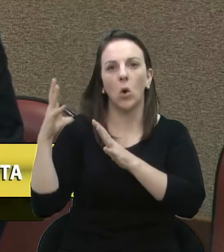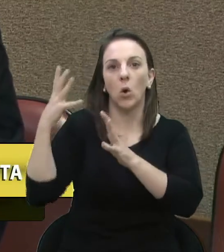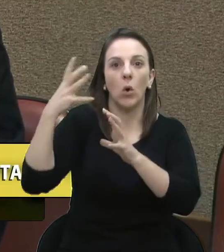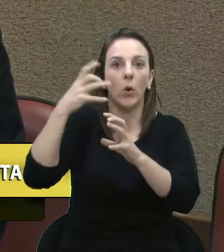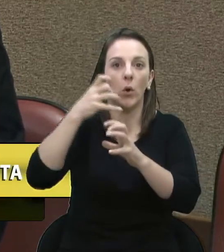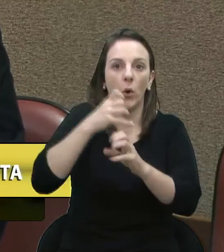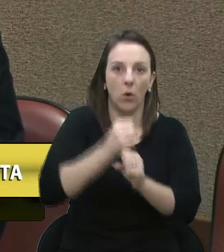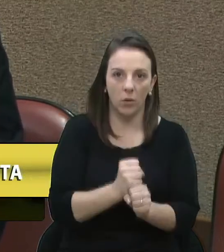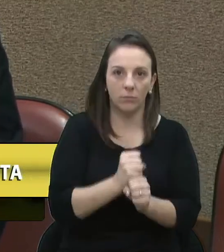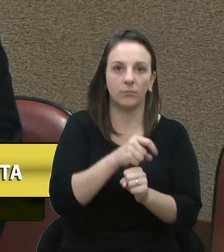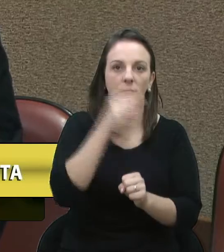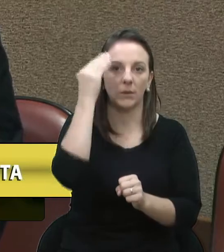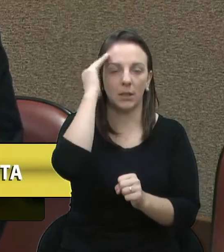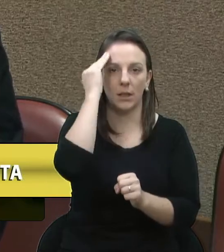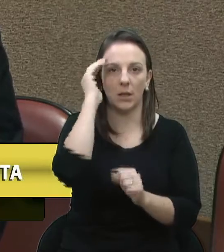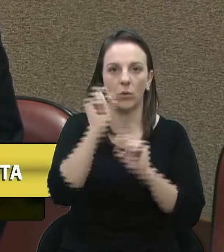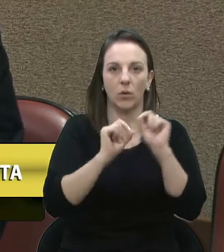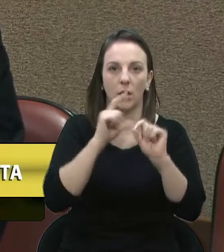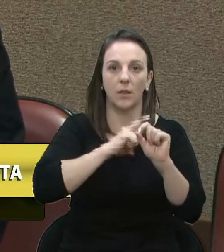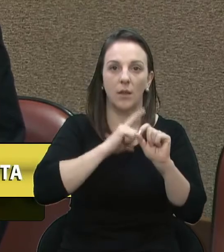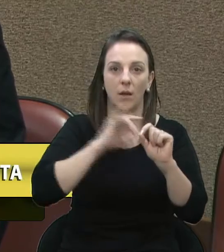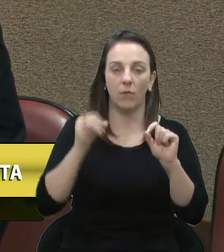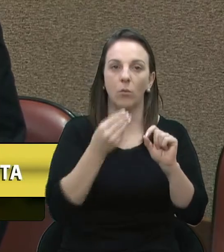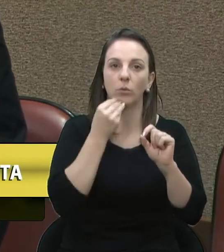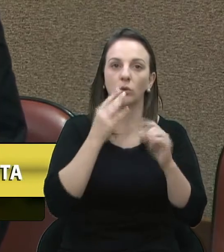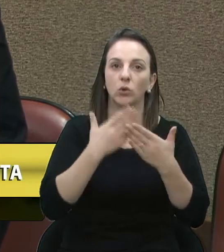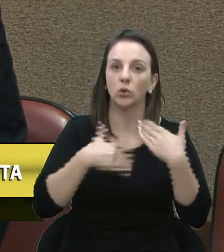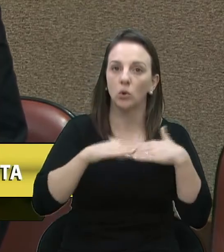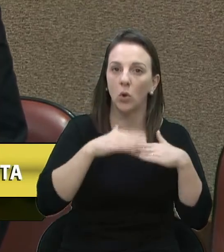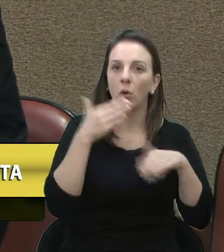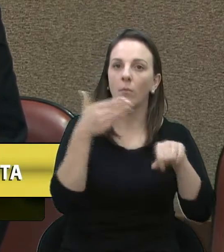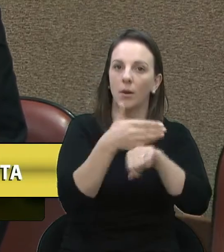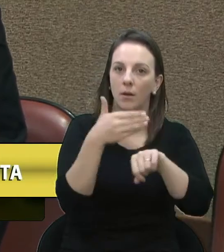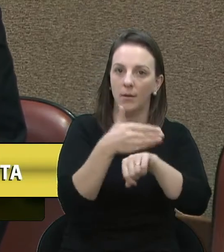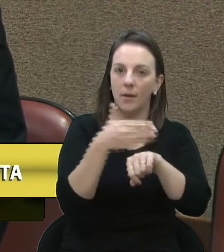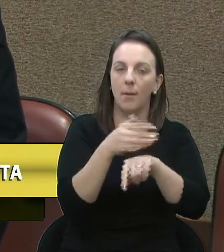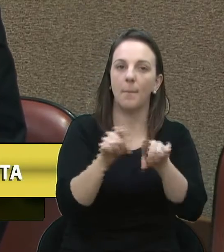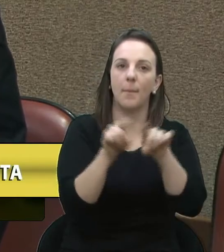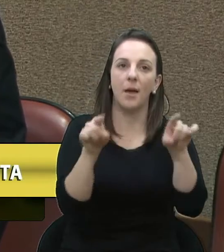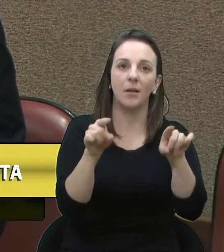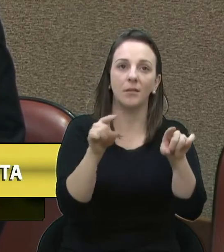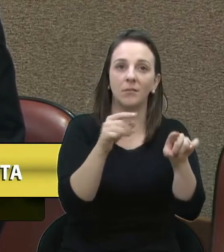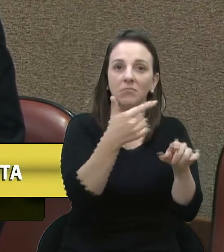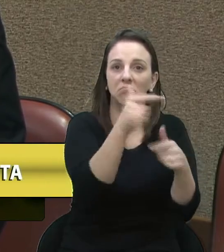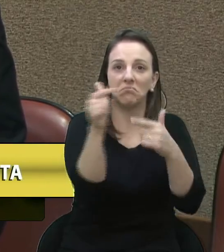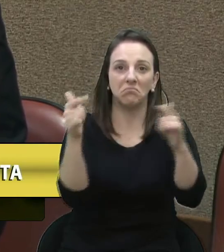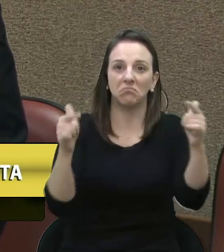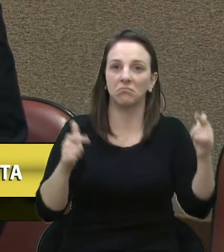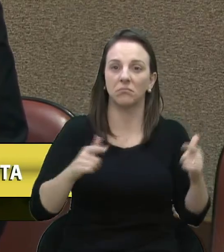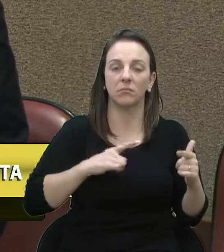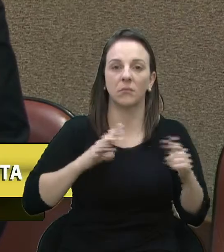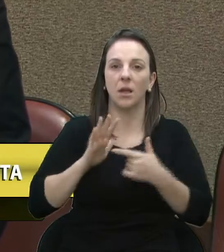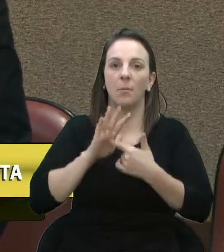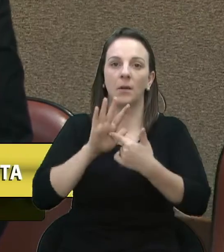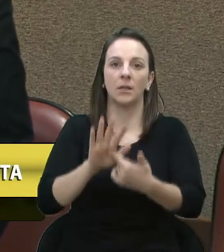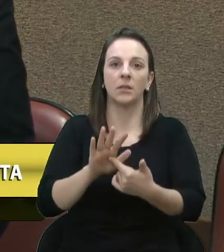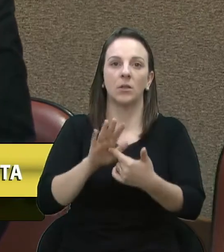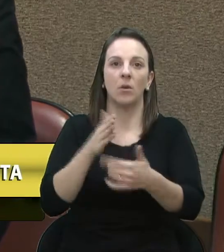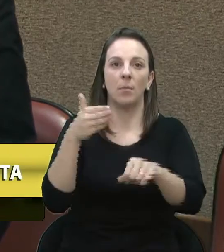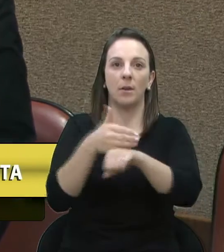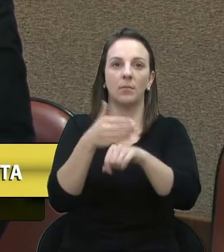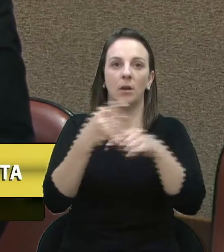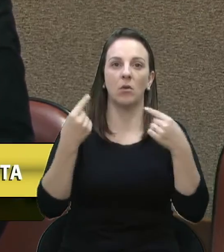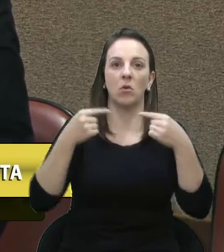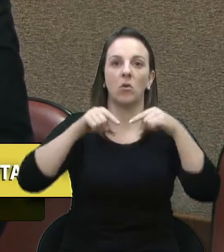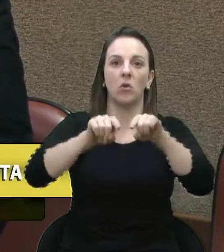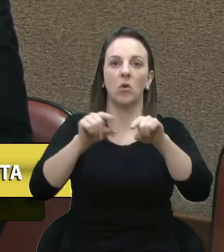que houve a oportunidade para todos participarem, mas nenhuma empresa se apresentou para concorrer